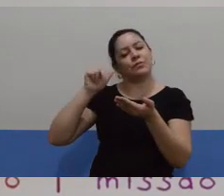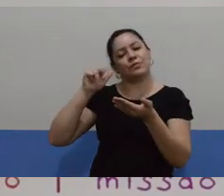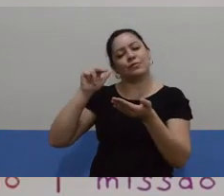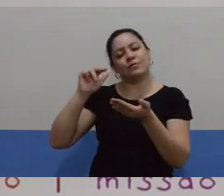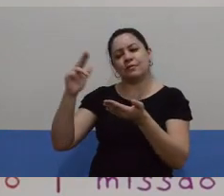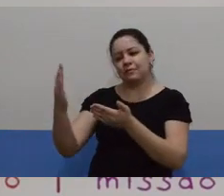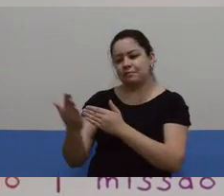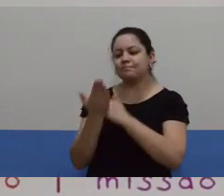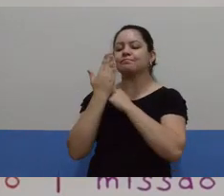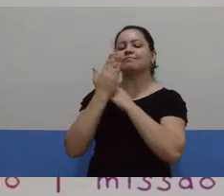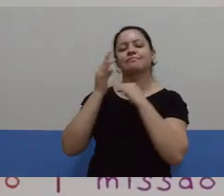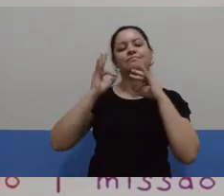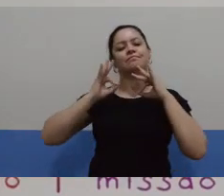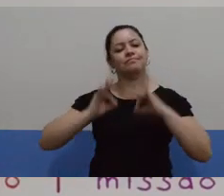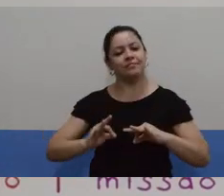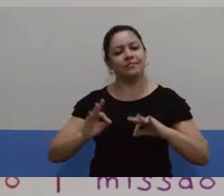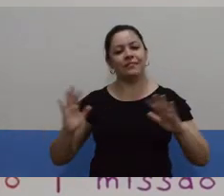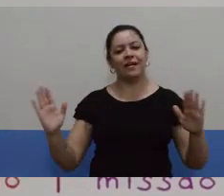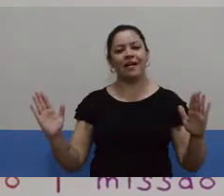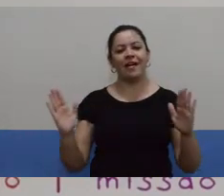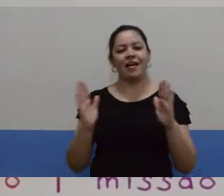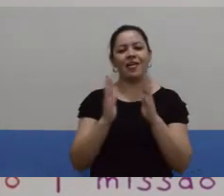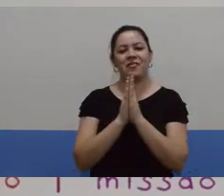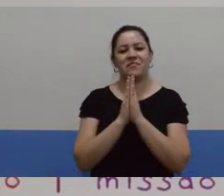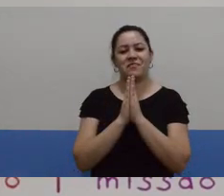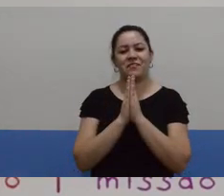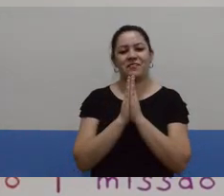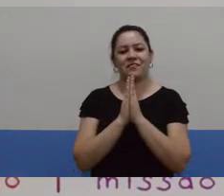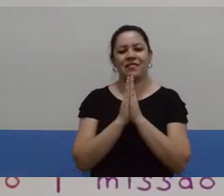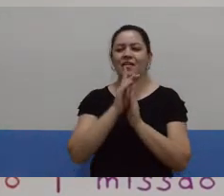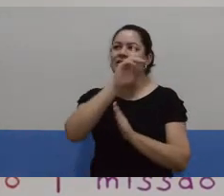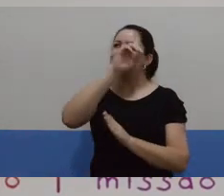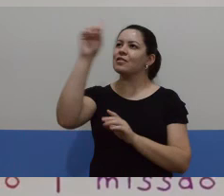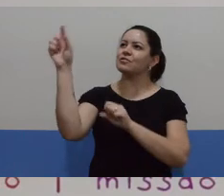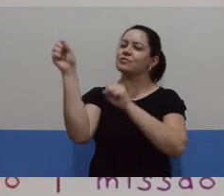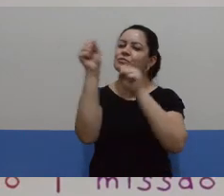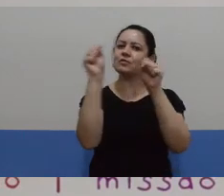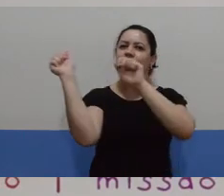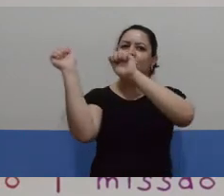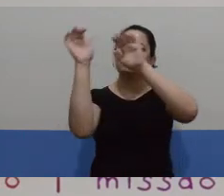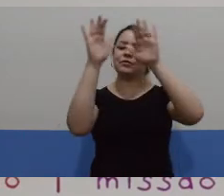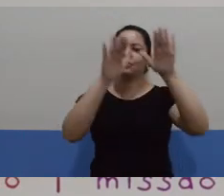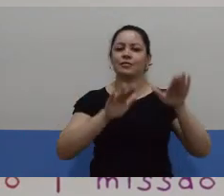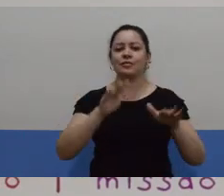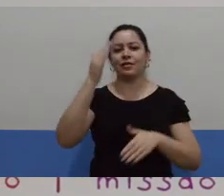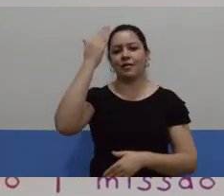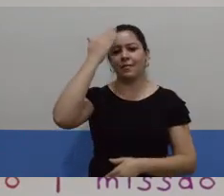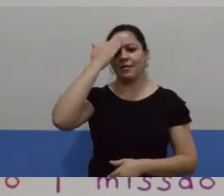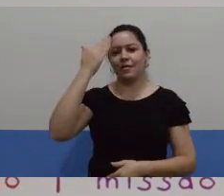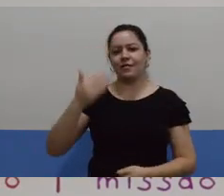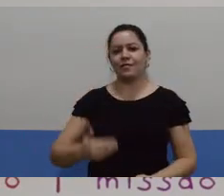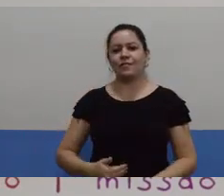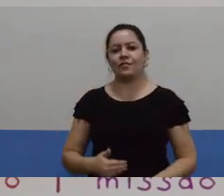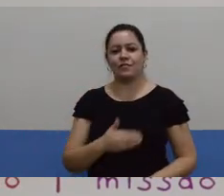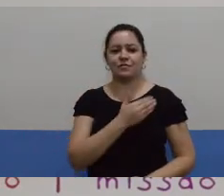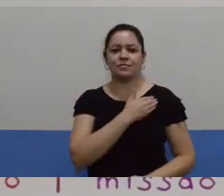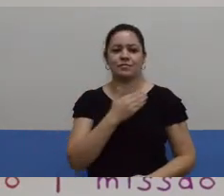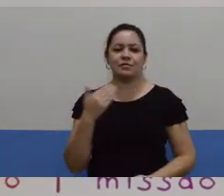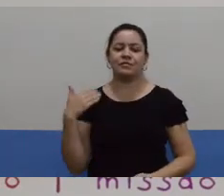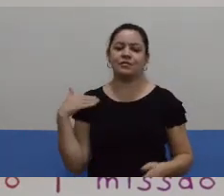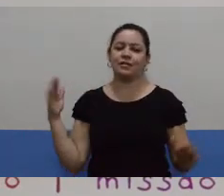Amém. Pedimos a bênção de Deus Todo-Poderoso, Ele que é Pai, Filho e Espírito